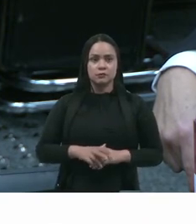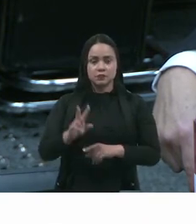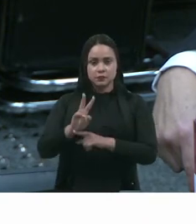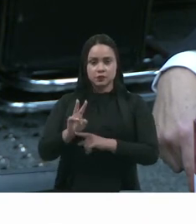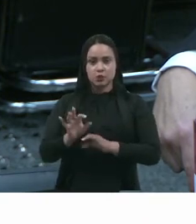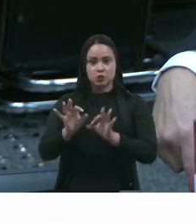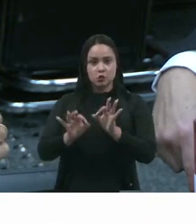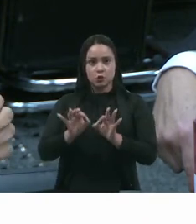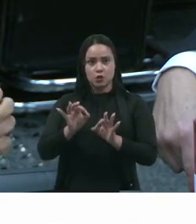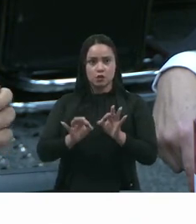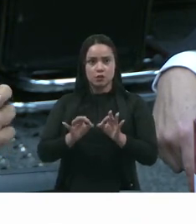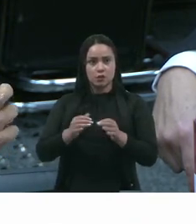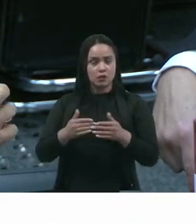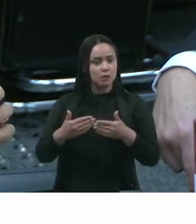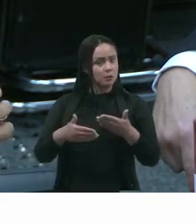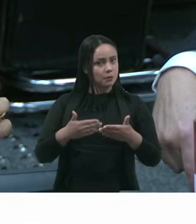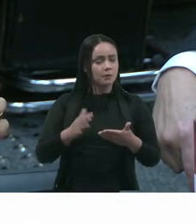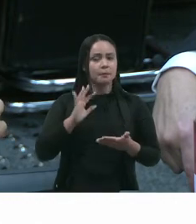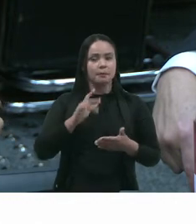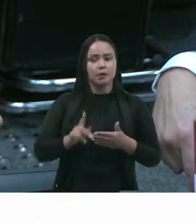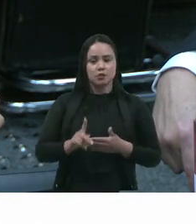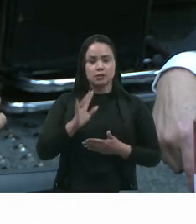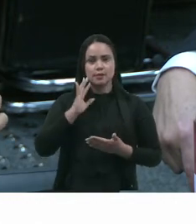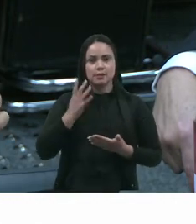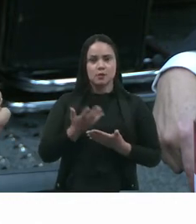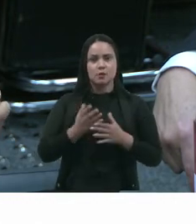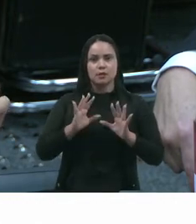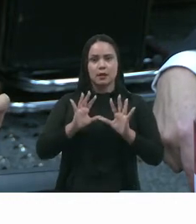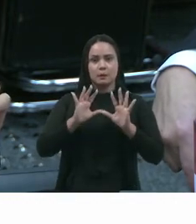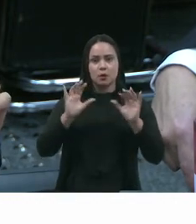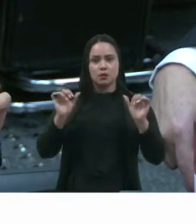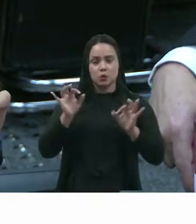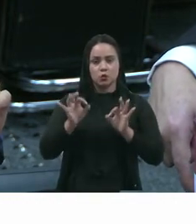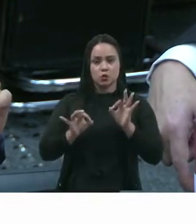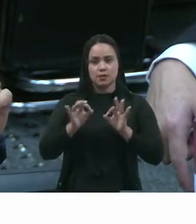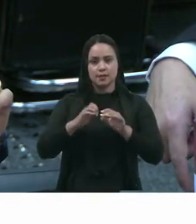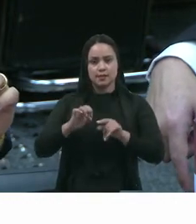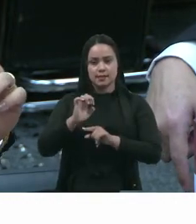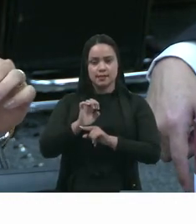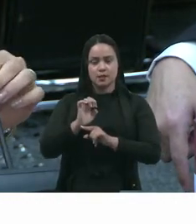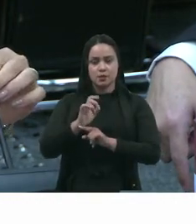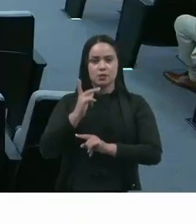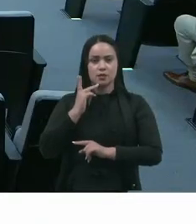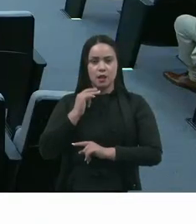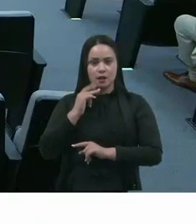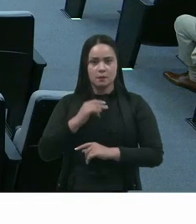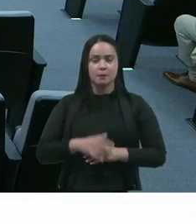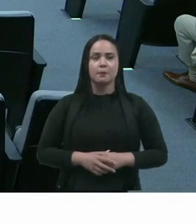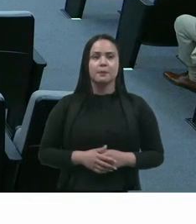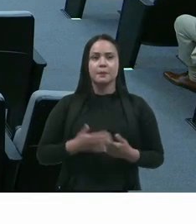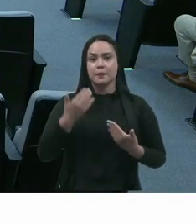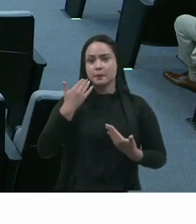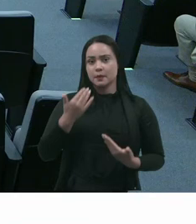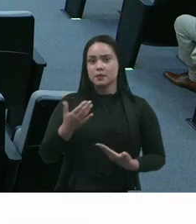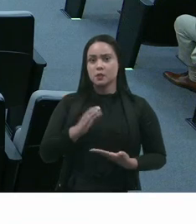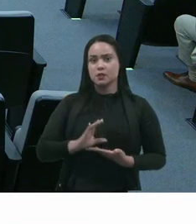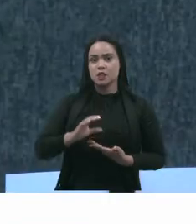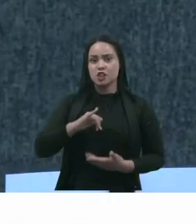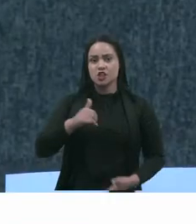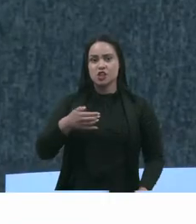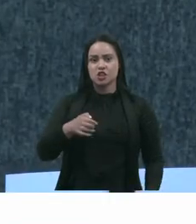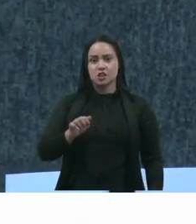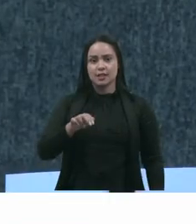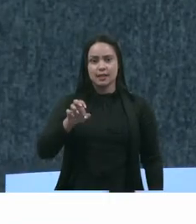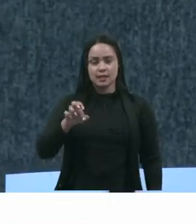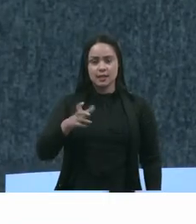julgada totalmente improcedente, mantida a decisão do Tribunal de Justiça do Estado do Ceará. Agradeço a conselheira Jane.